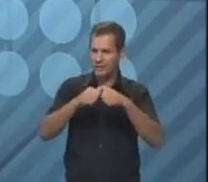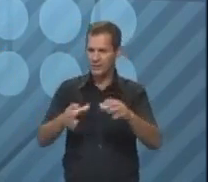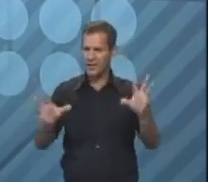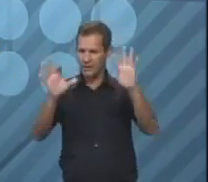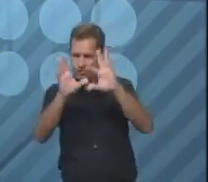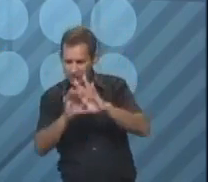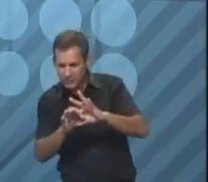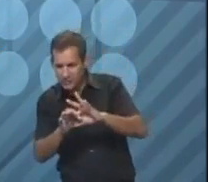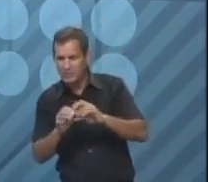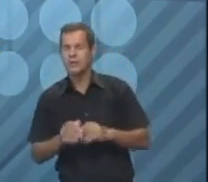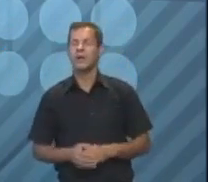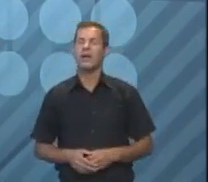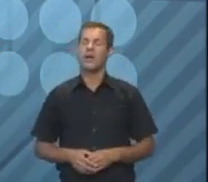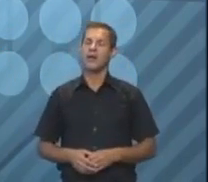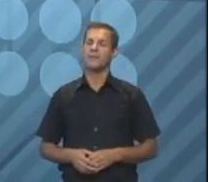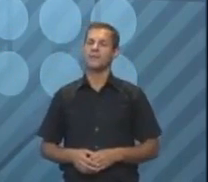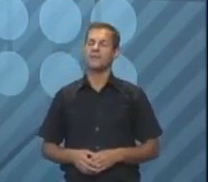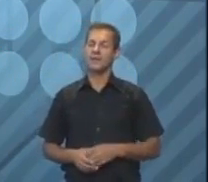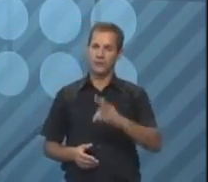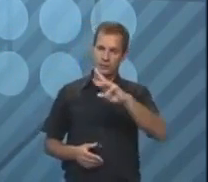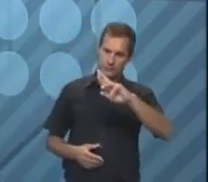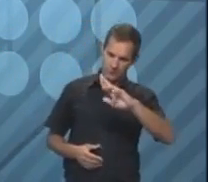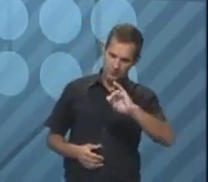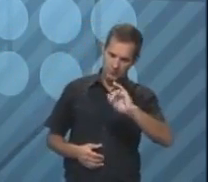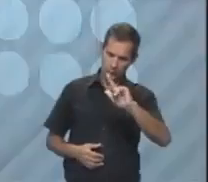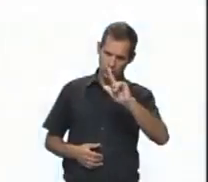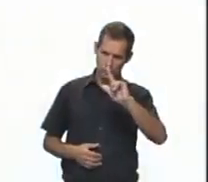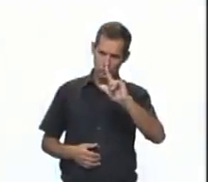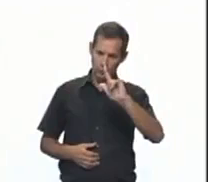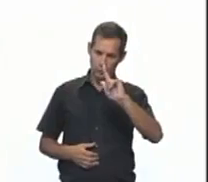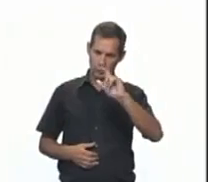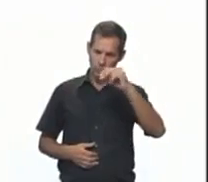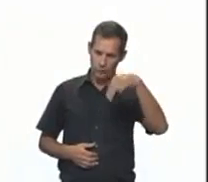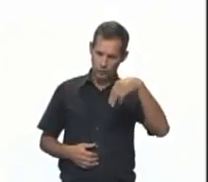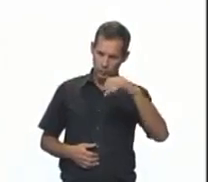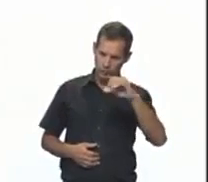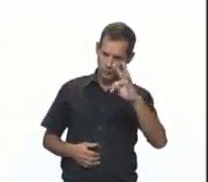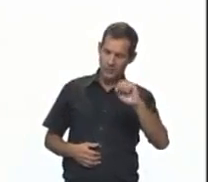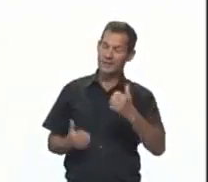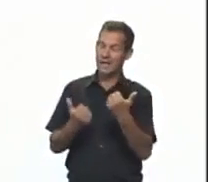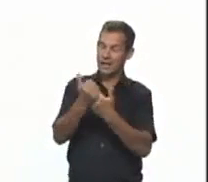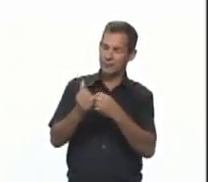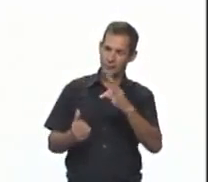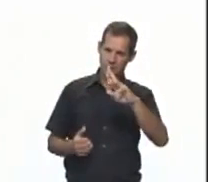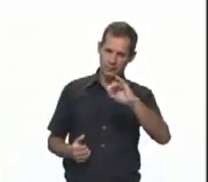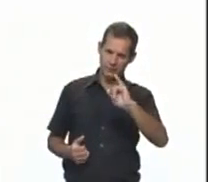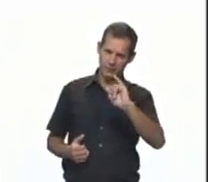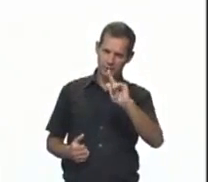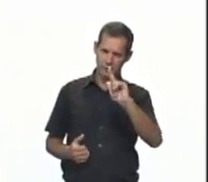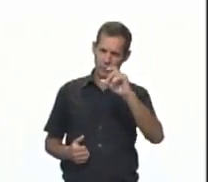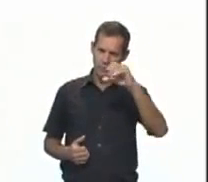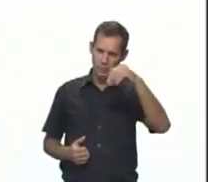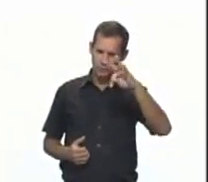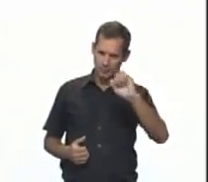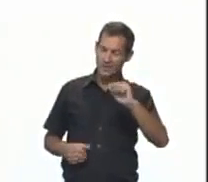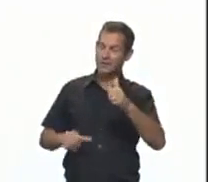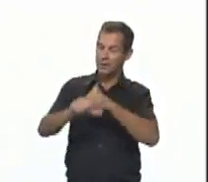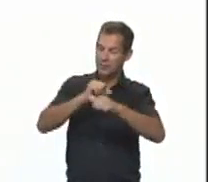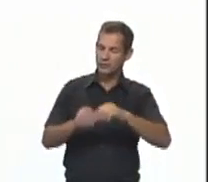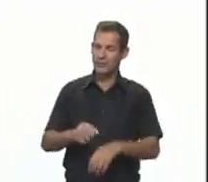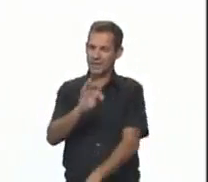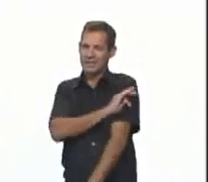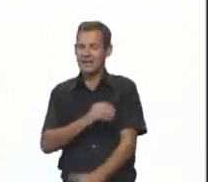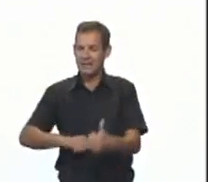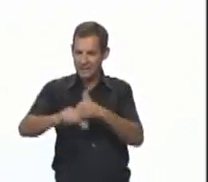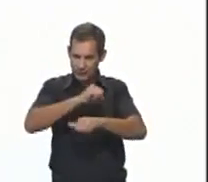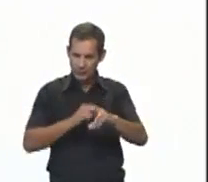está envolvida com relações trigonométricas. Acompanhe no quadro. Então, a substituição trigonométrica é uma variação da